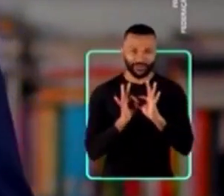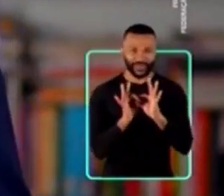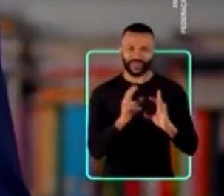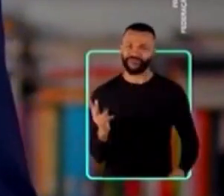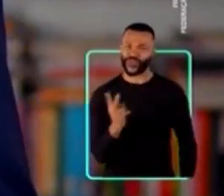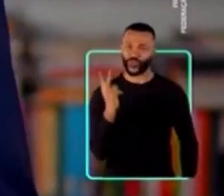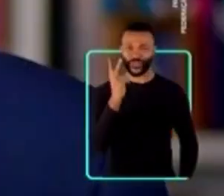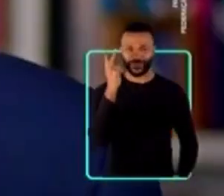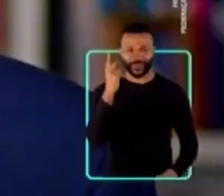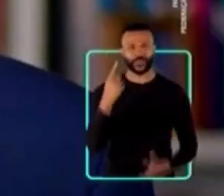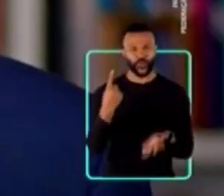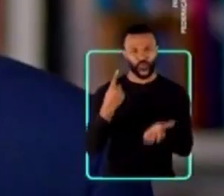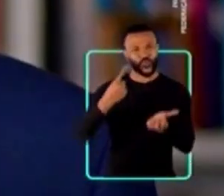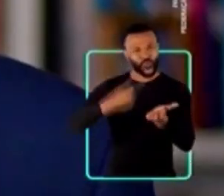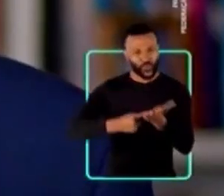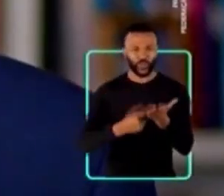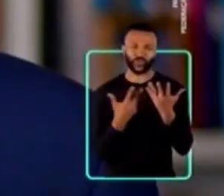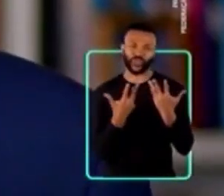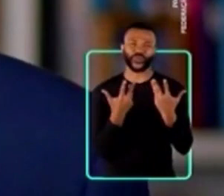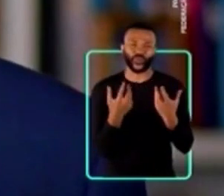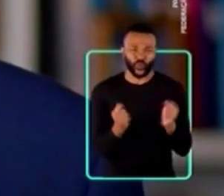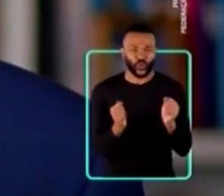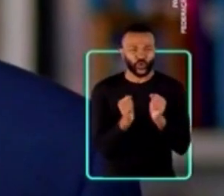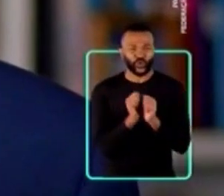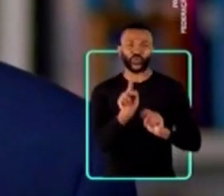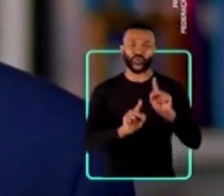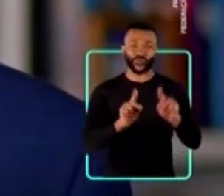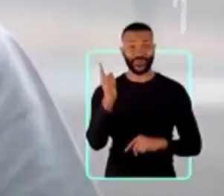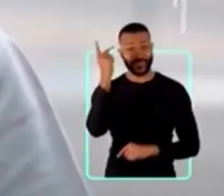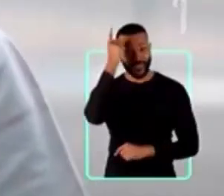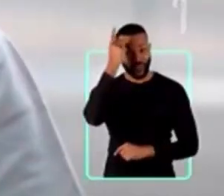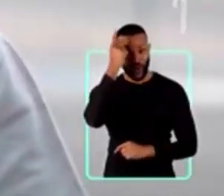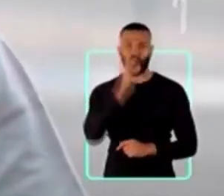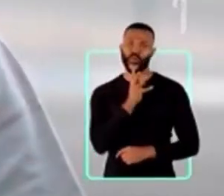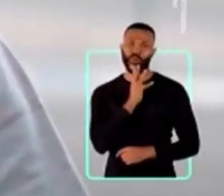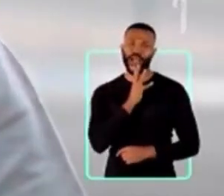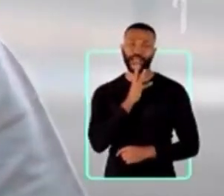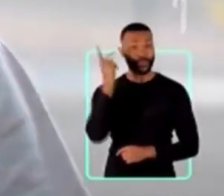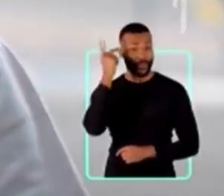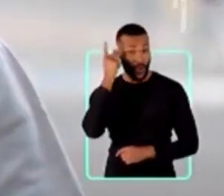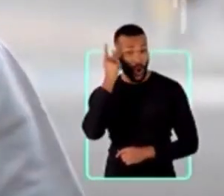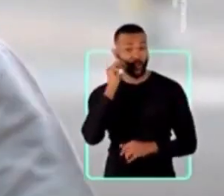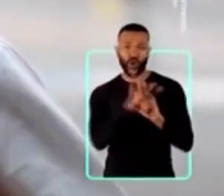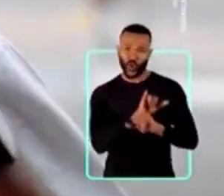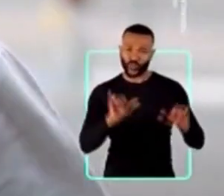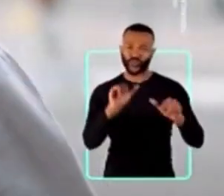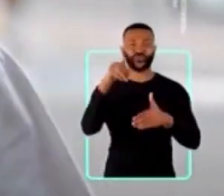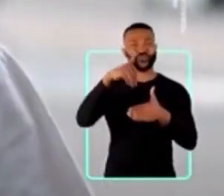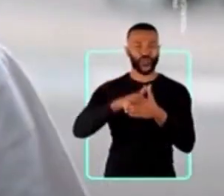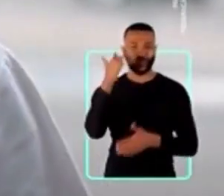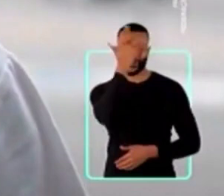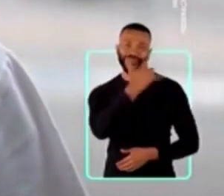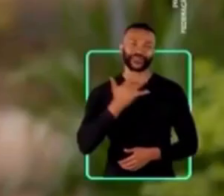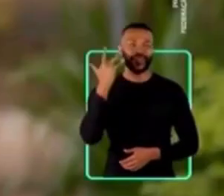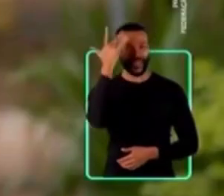serão valorizadas. É um compromisso que eu assumo com toda a população de São Paulo. Quem conhece São Paulo, eu digo que vote